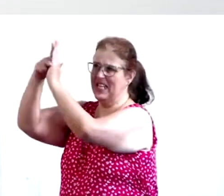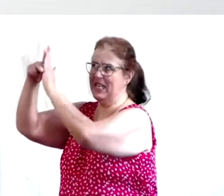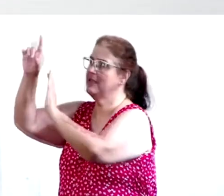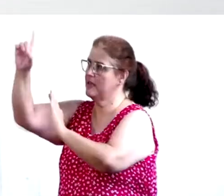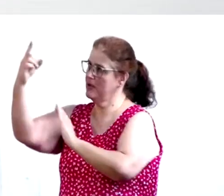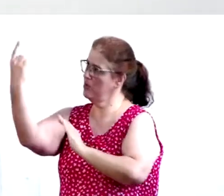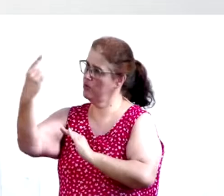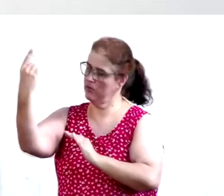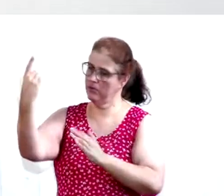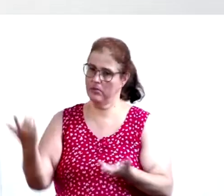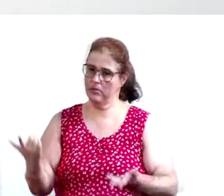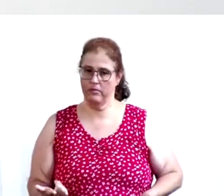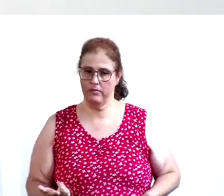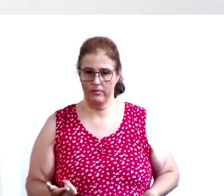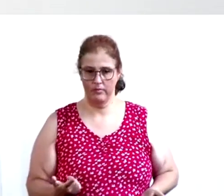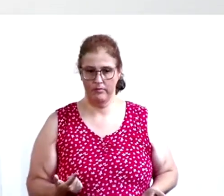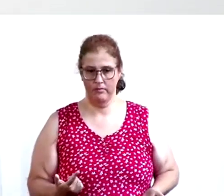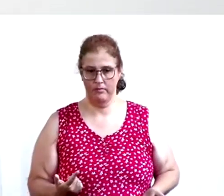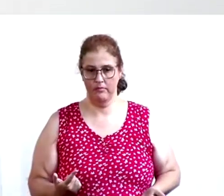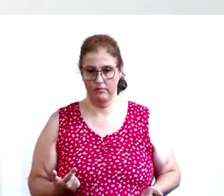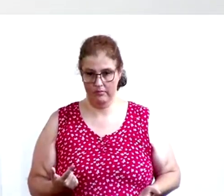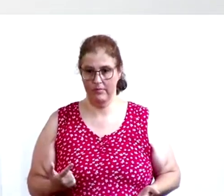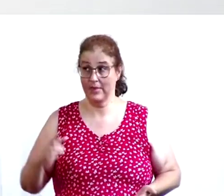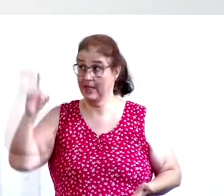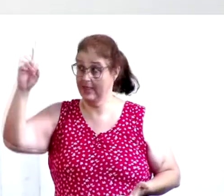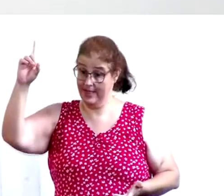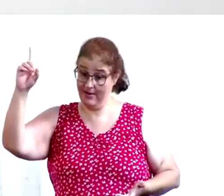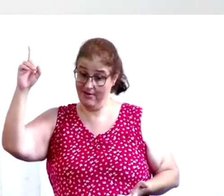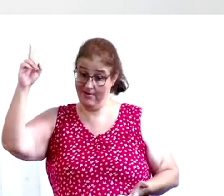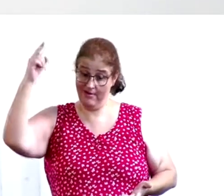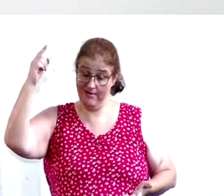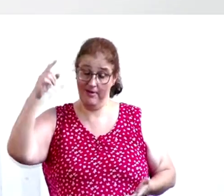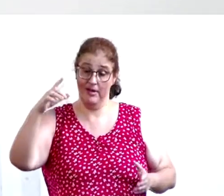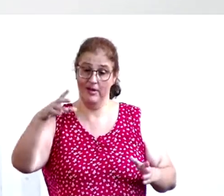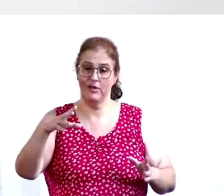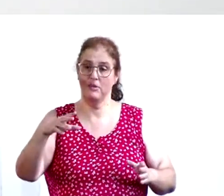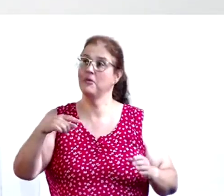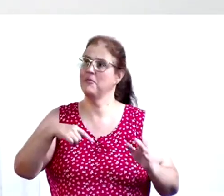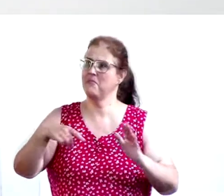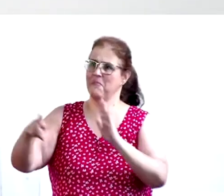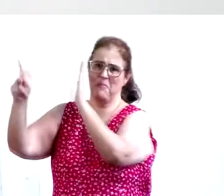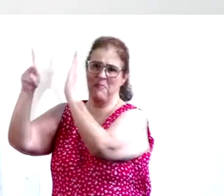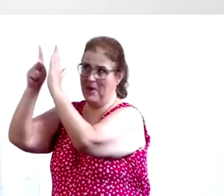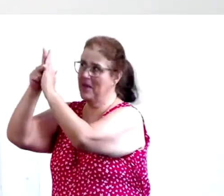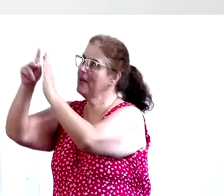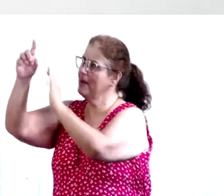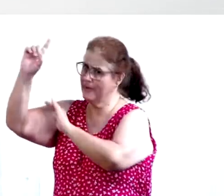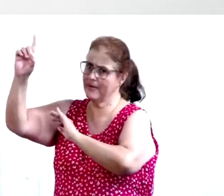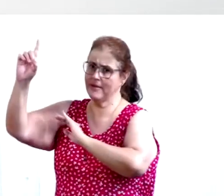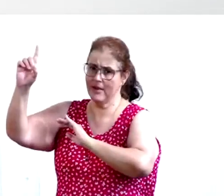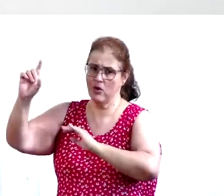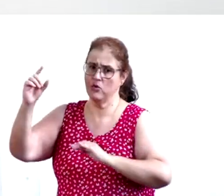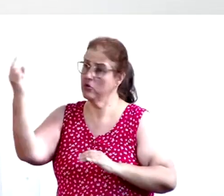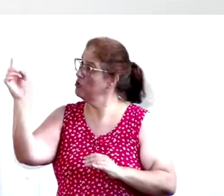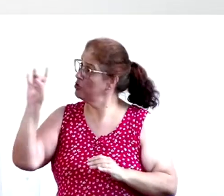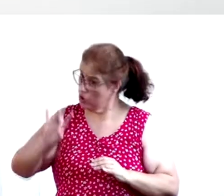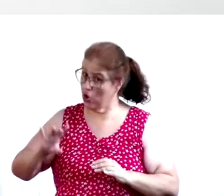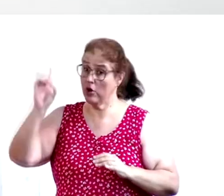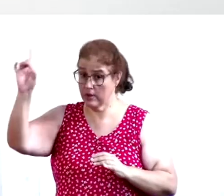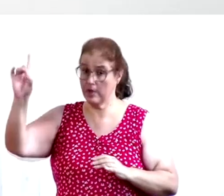Propriedade, posse, só de Deus, ciúme de Deus, não abre